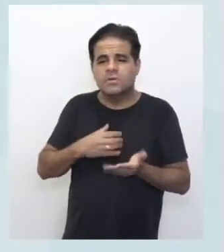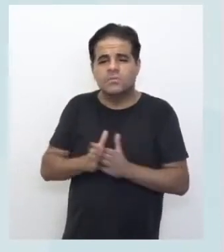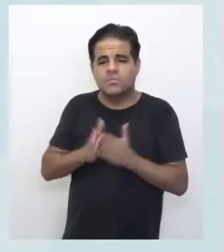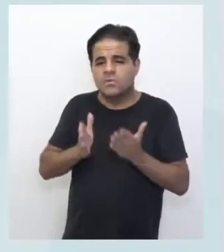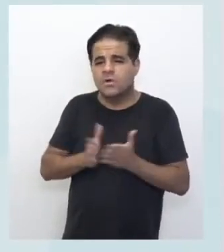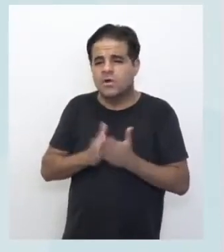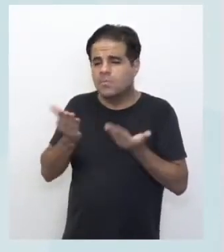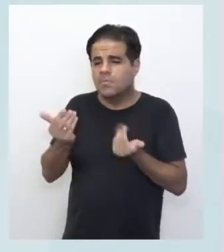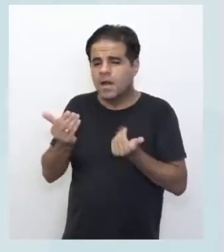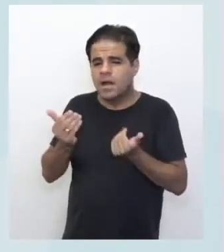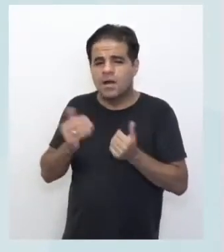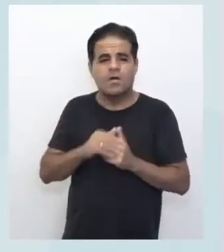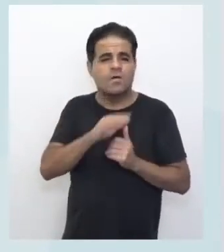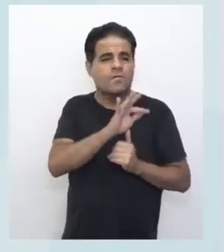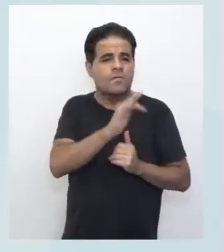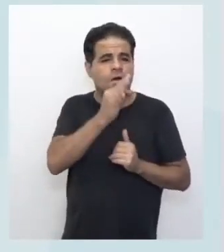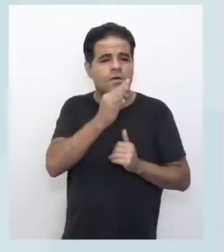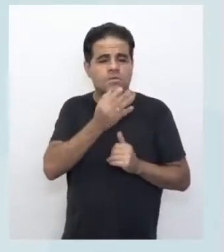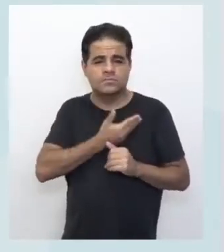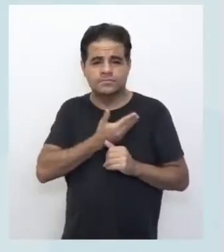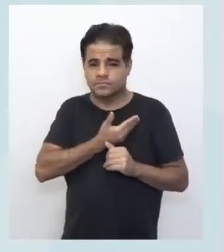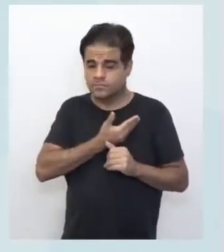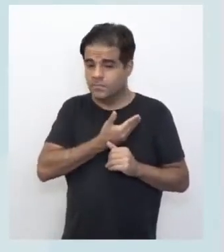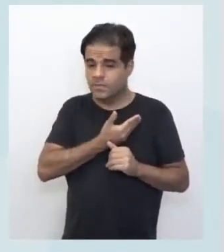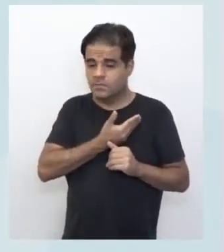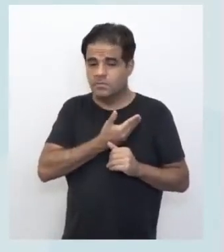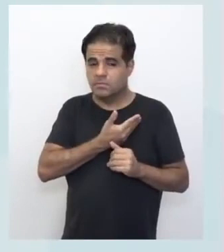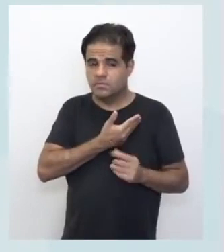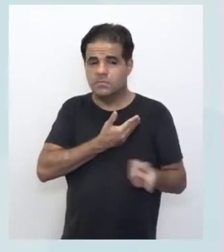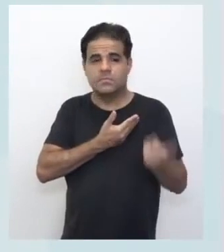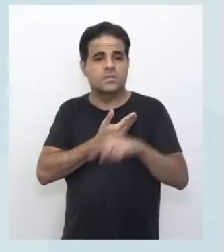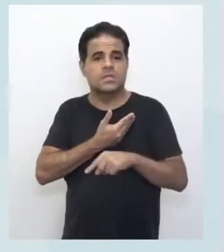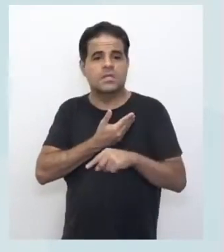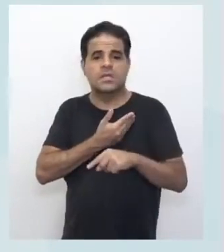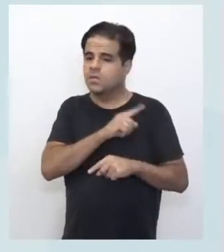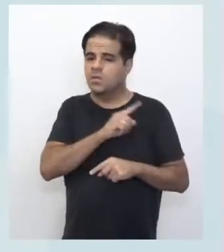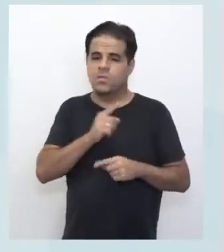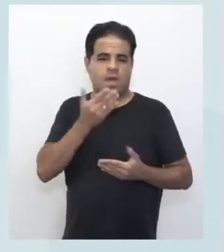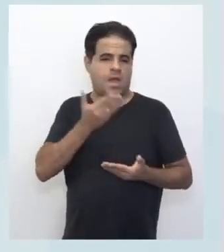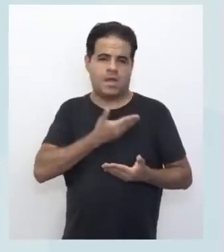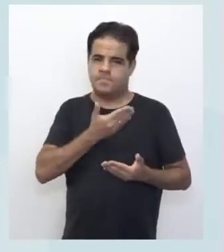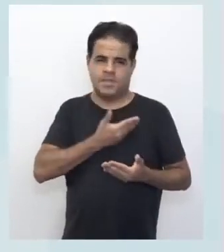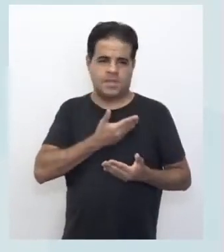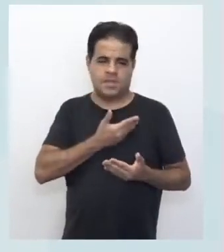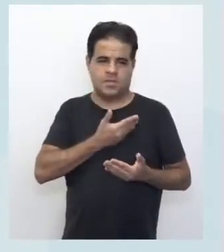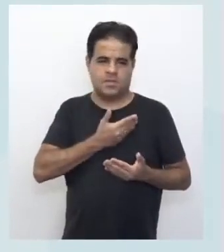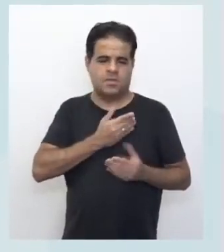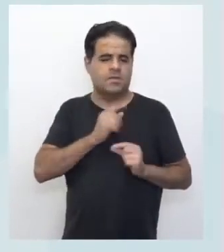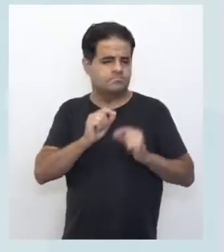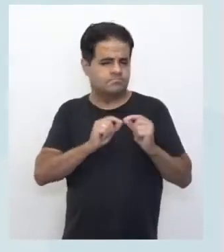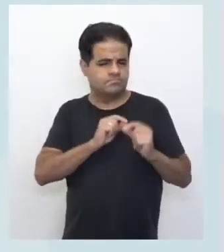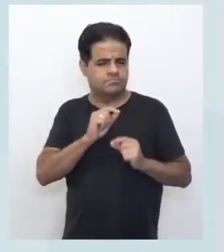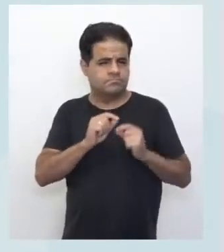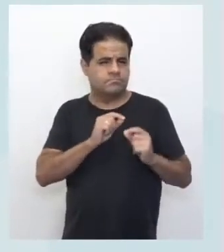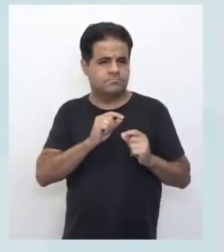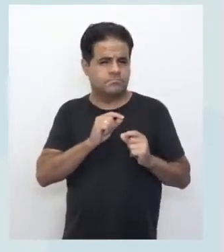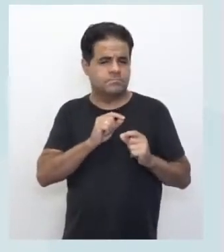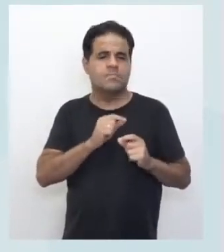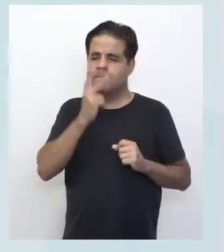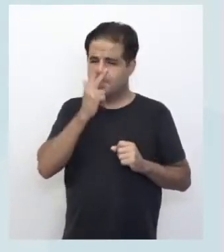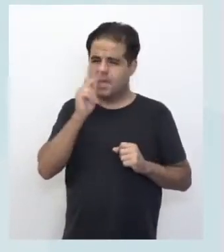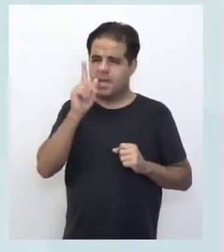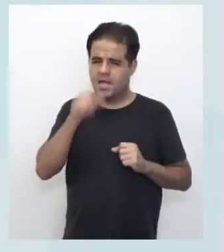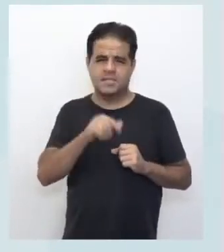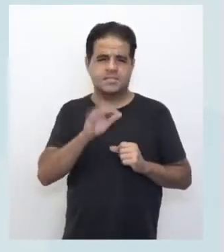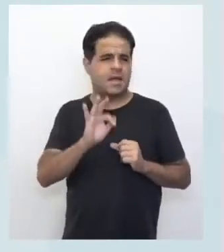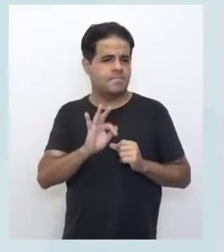coitado dele. O falso amigo, amigo falso, ó, o falso amigo é aquele que não é amigo, né? É bem sutil, mas é aquele que não é amigo. Então, assim, parece ser